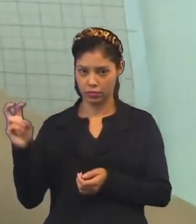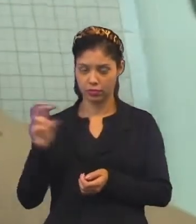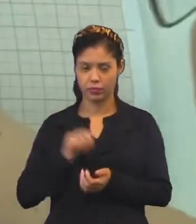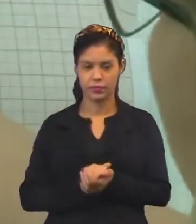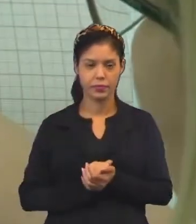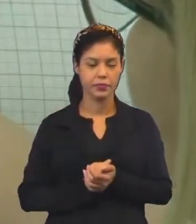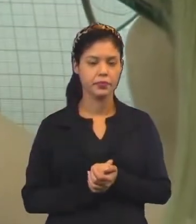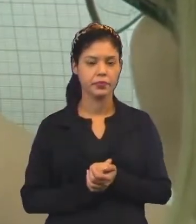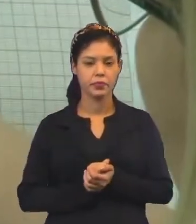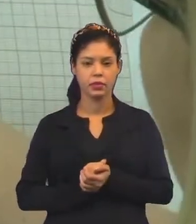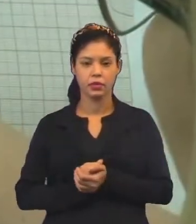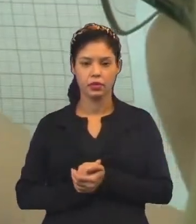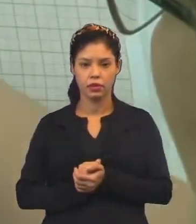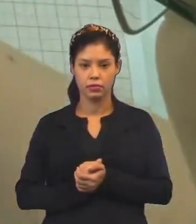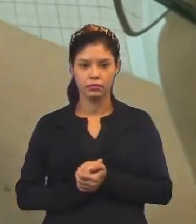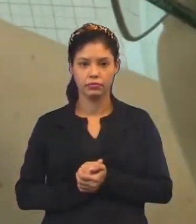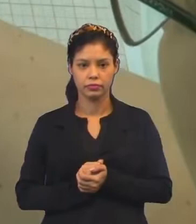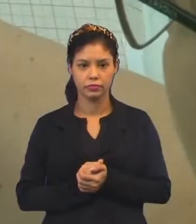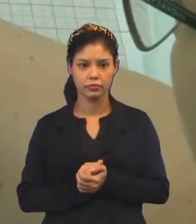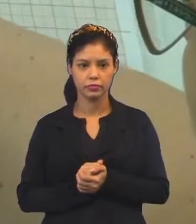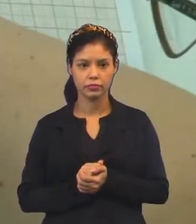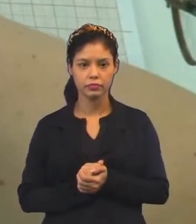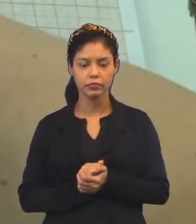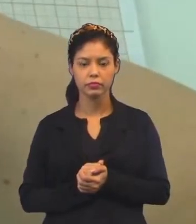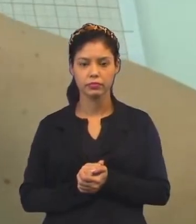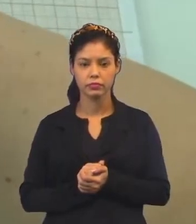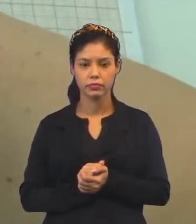4, 5. Certinho?